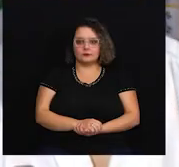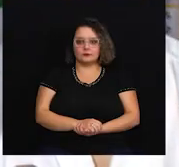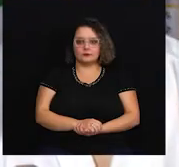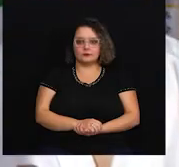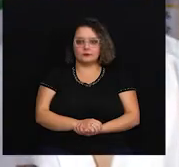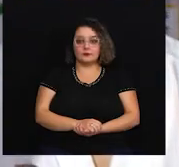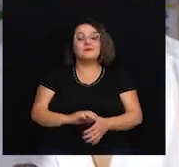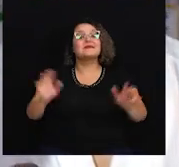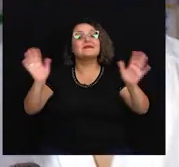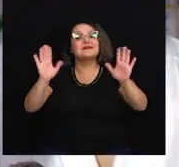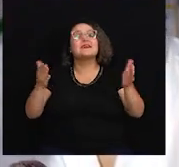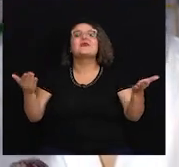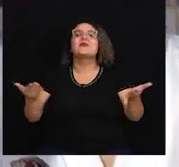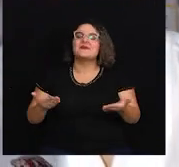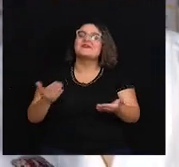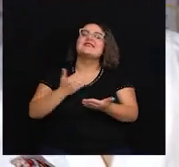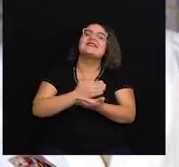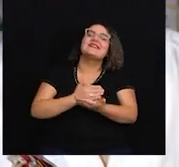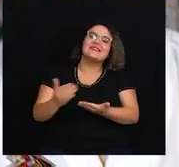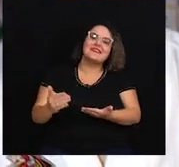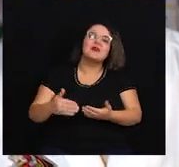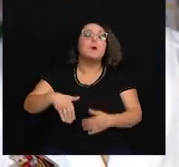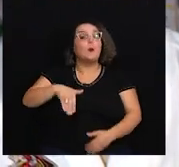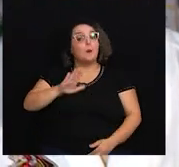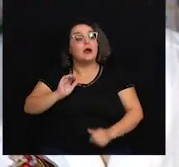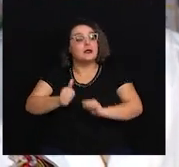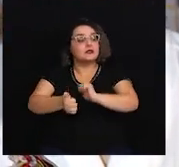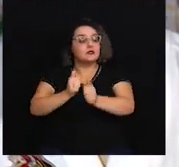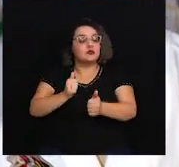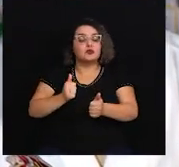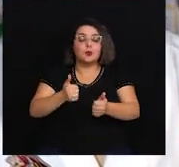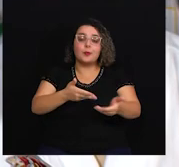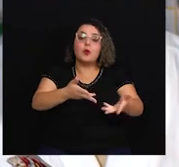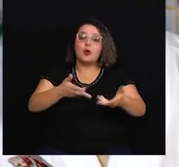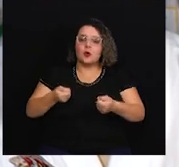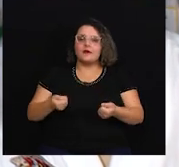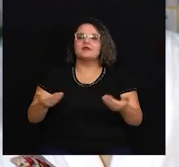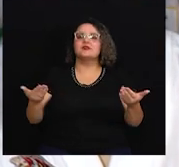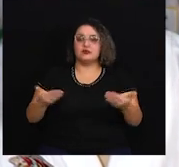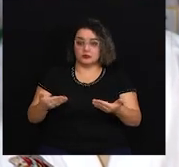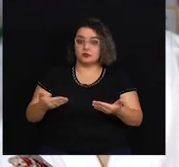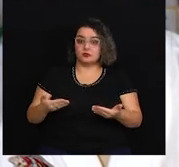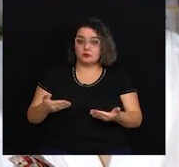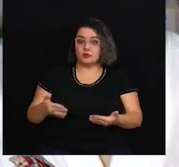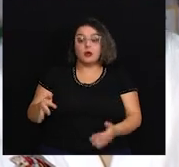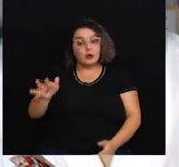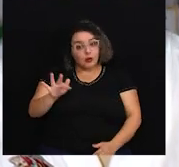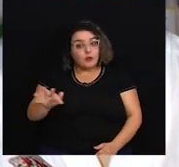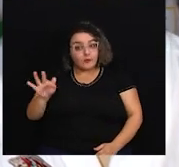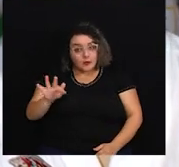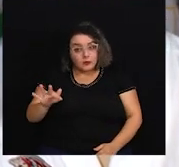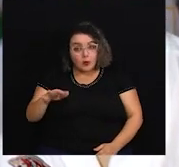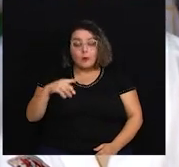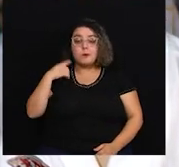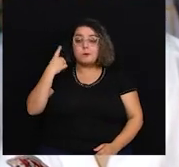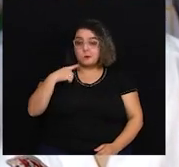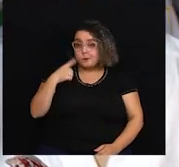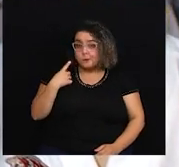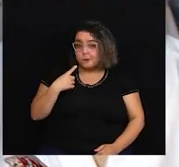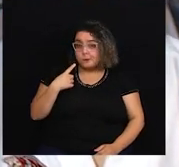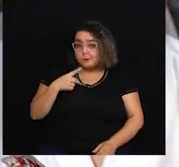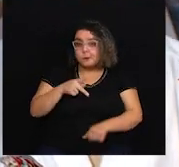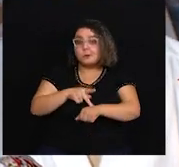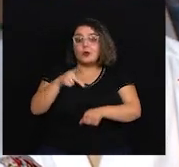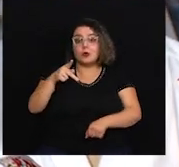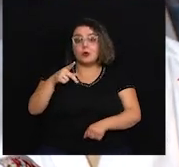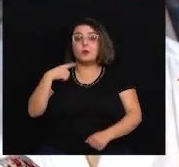o Olá começa agora o mais esportes e o meu convidado de hoje é formado em direito pós-graduado em